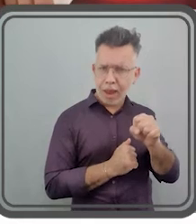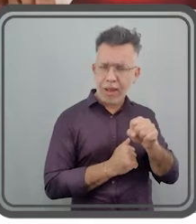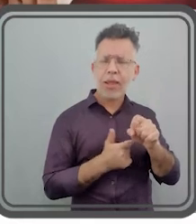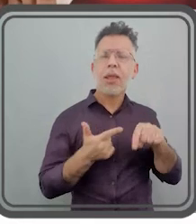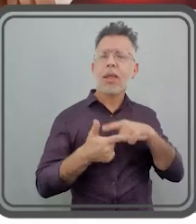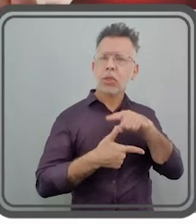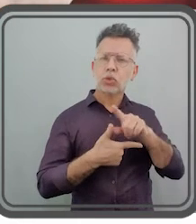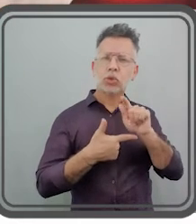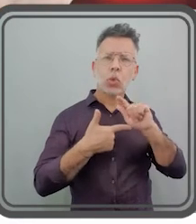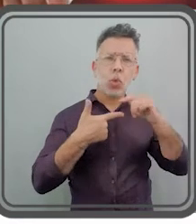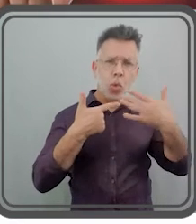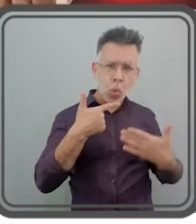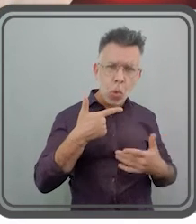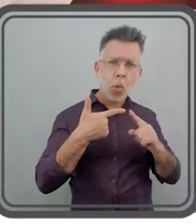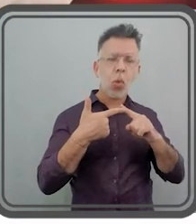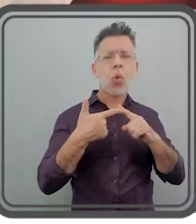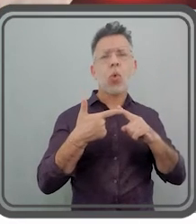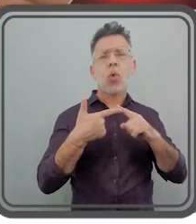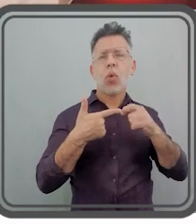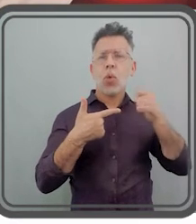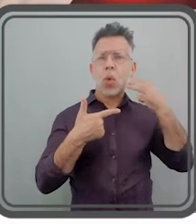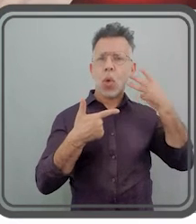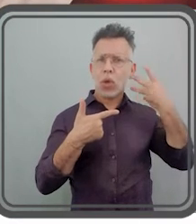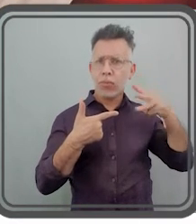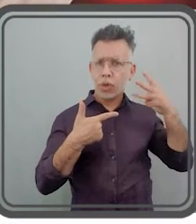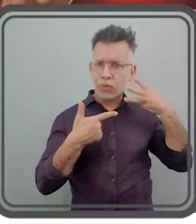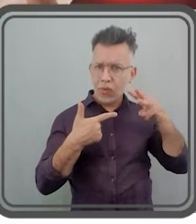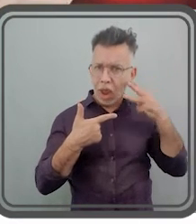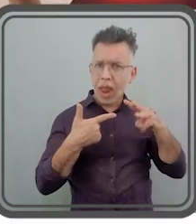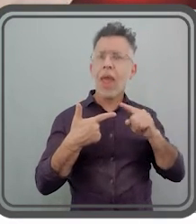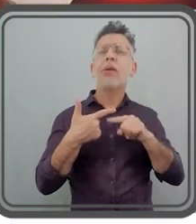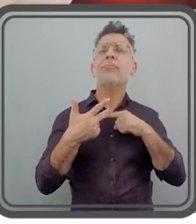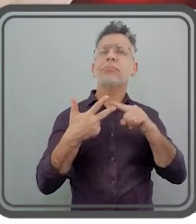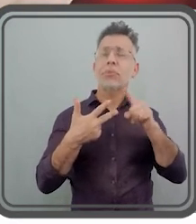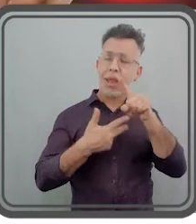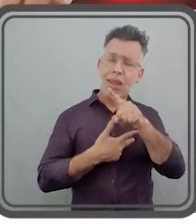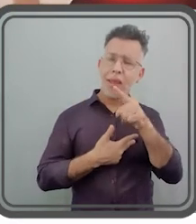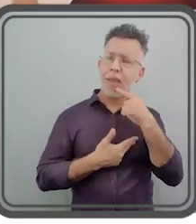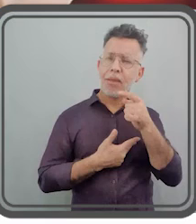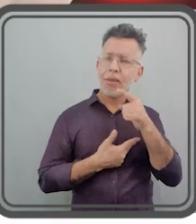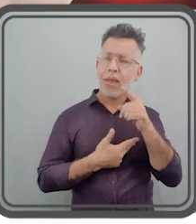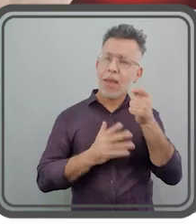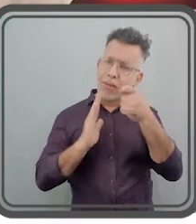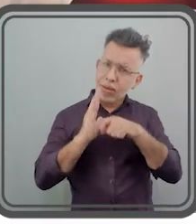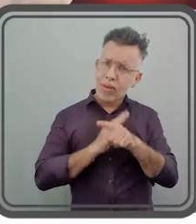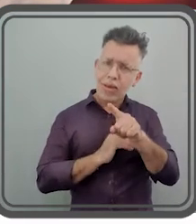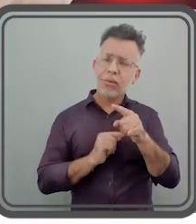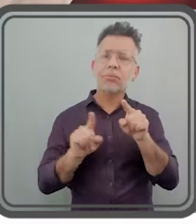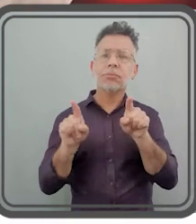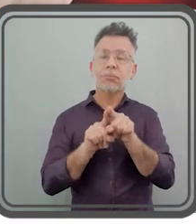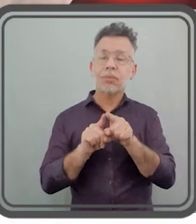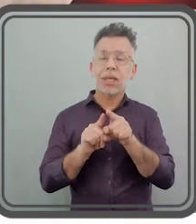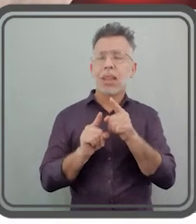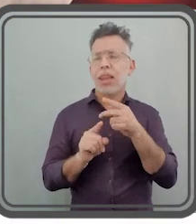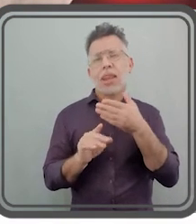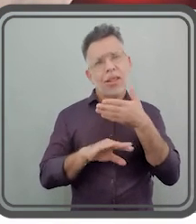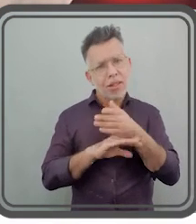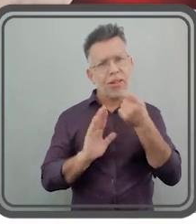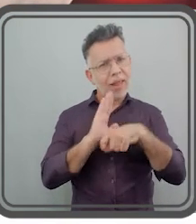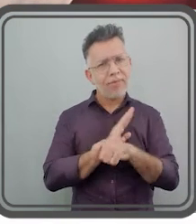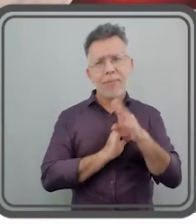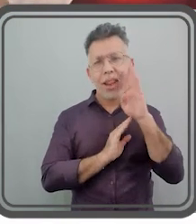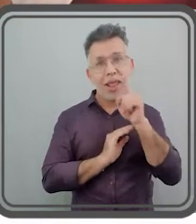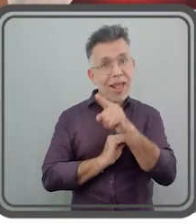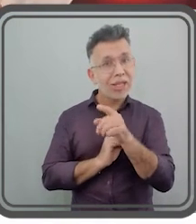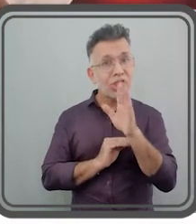podcast Google podcast né vai Spotify também essa laje vira podcast lá então se você não tá escrito música mais o podcast tá perdendo tempo porque